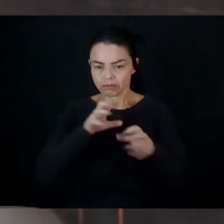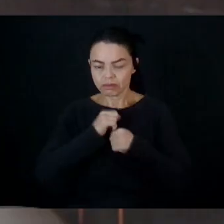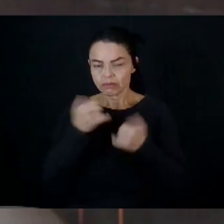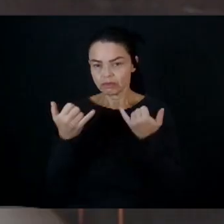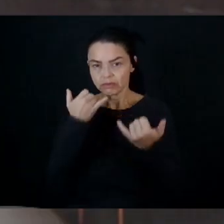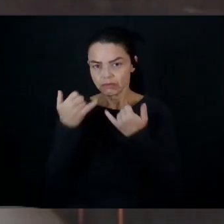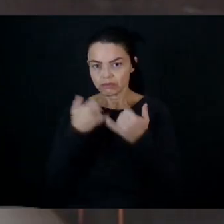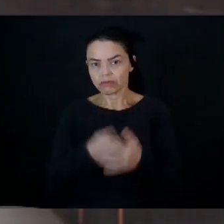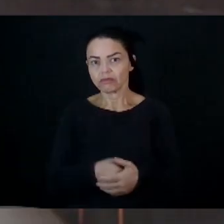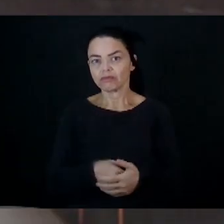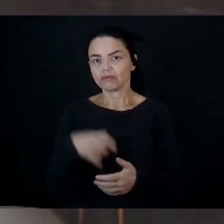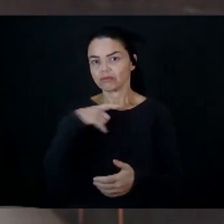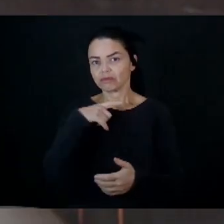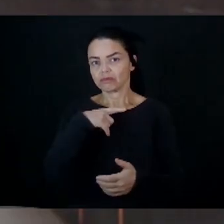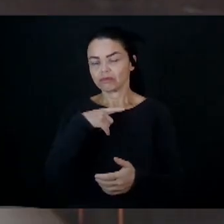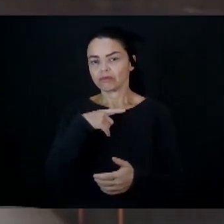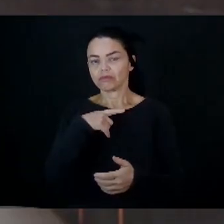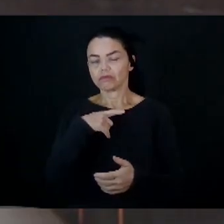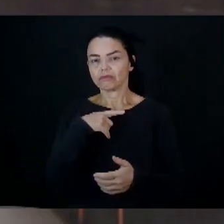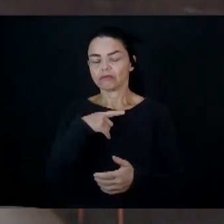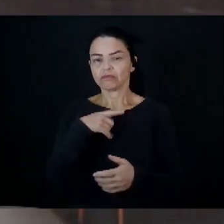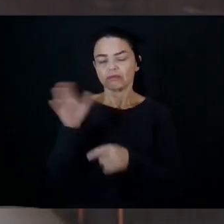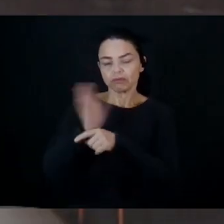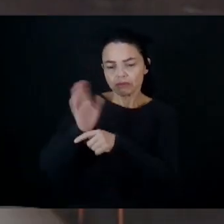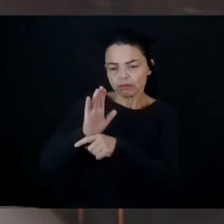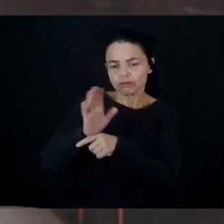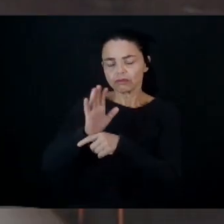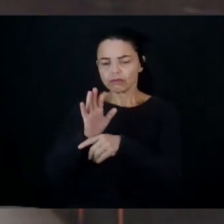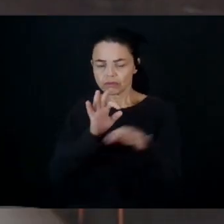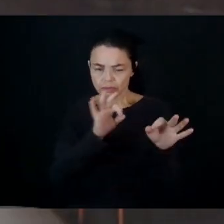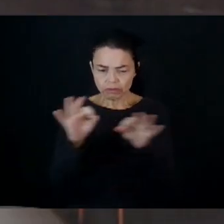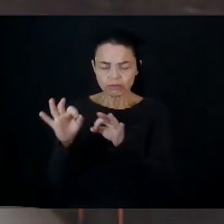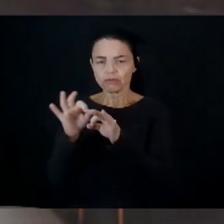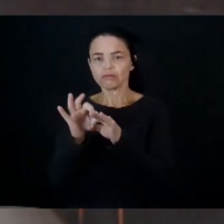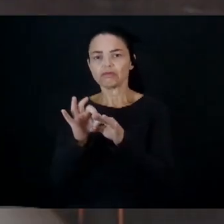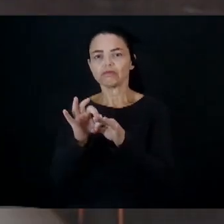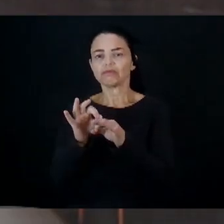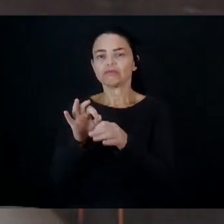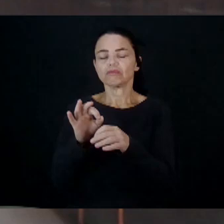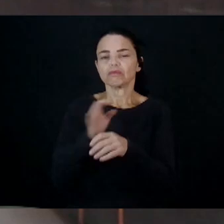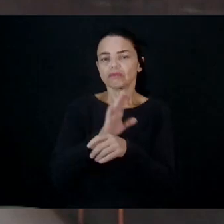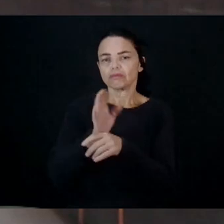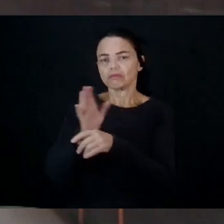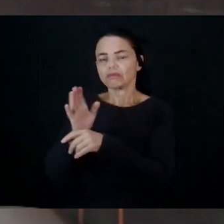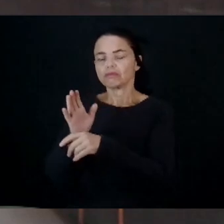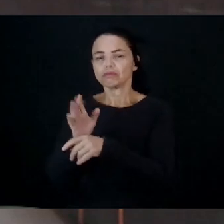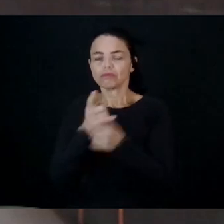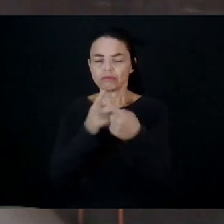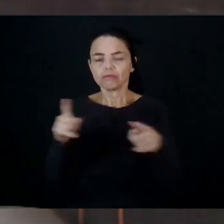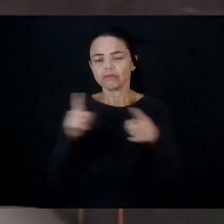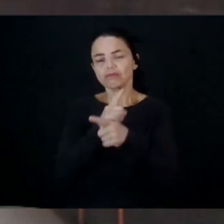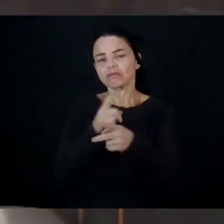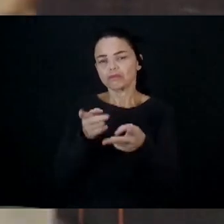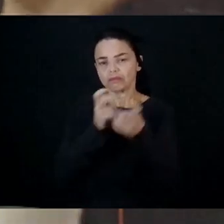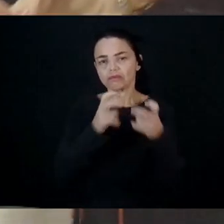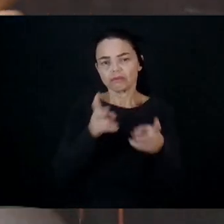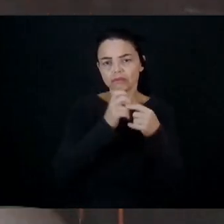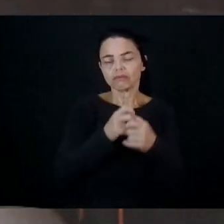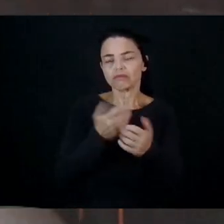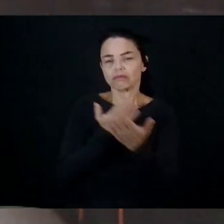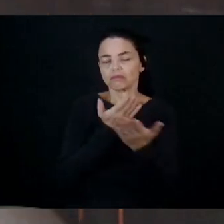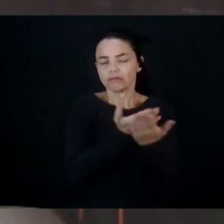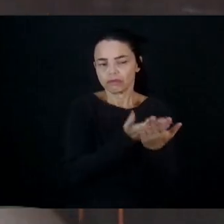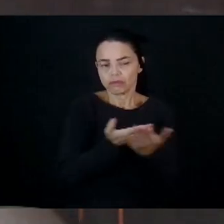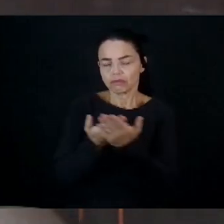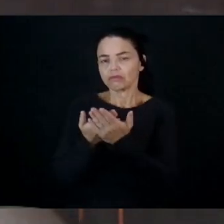informações, tem milhares de filmes para assistir, tem um monte de série para acompanhar, tem um monte de música para ouvir, tem um monte de coisa para estudar, tem um monte de